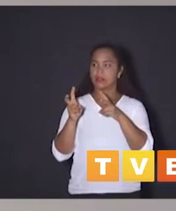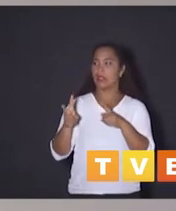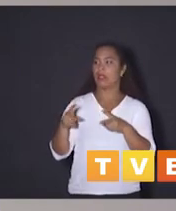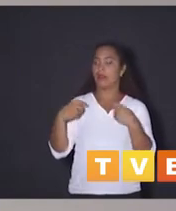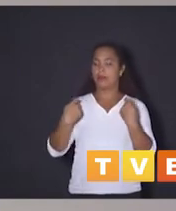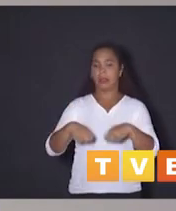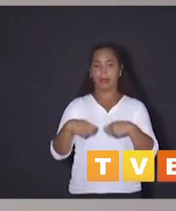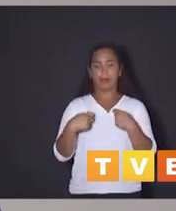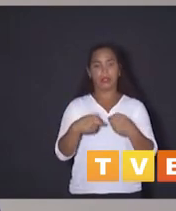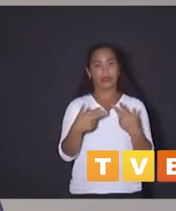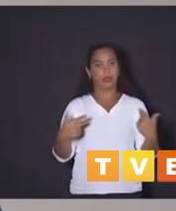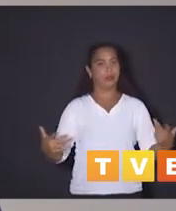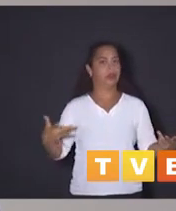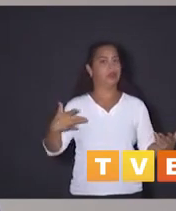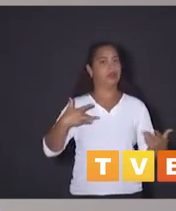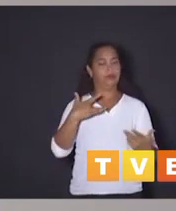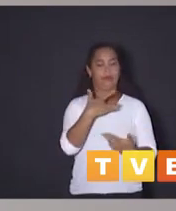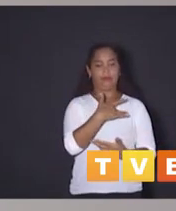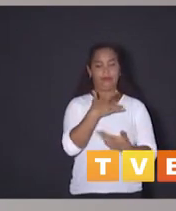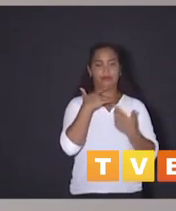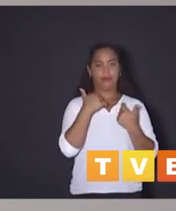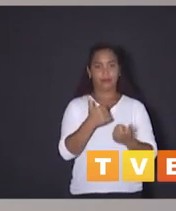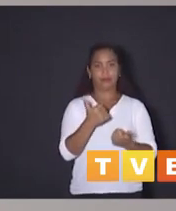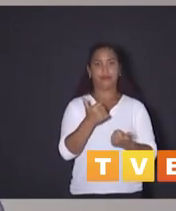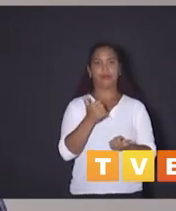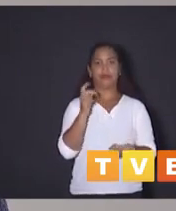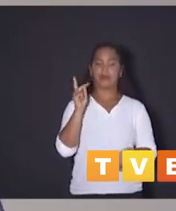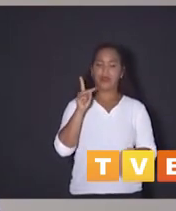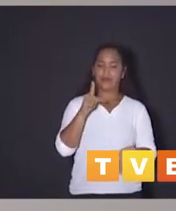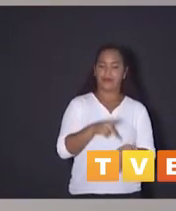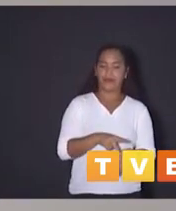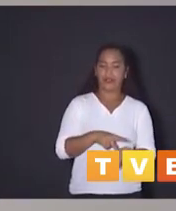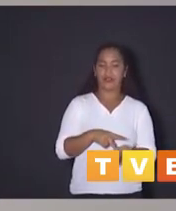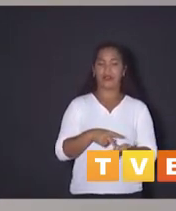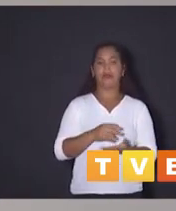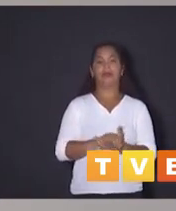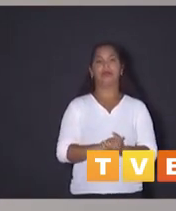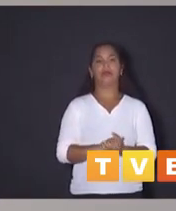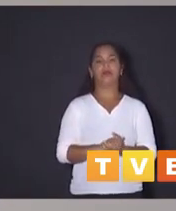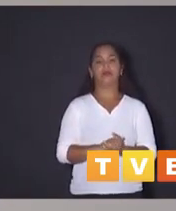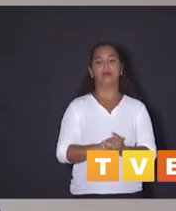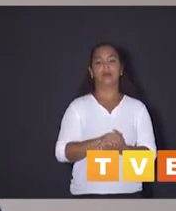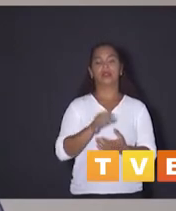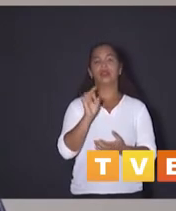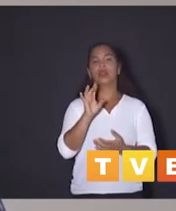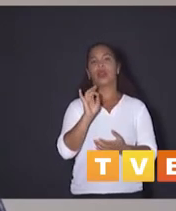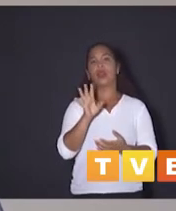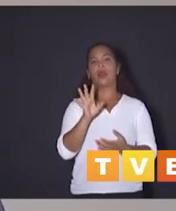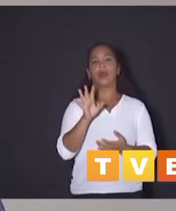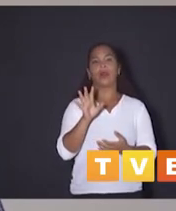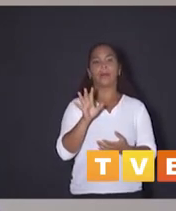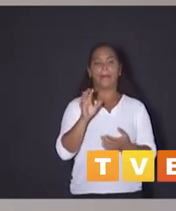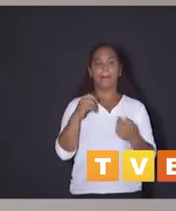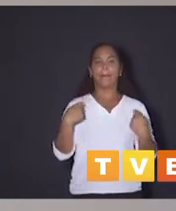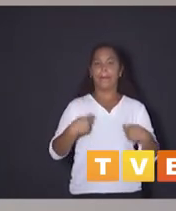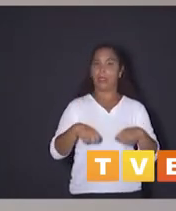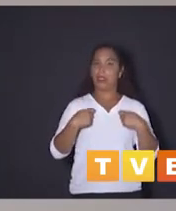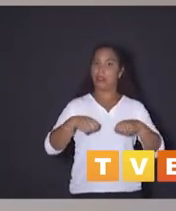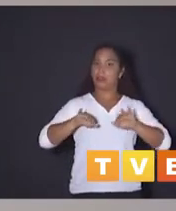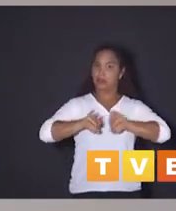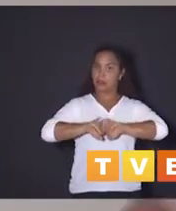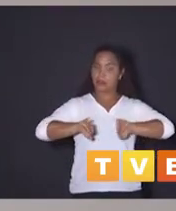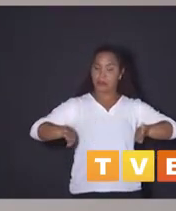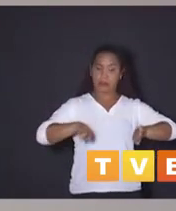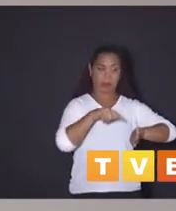alimentação saudável é para alimentação de verdade nós vamos falar de outra coisa nós simplesmente temos que fazer essa grande distinção entre os